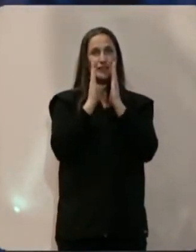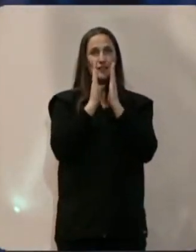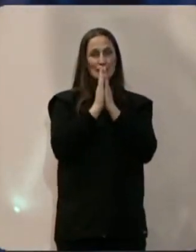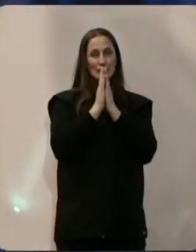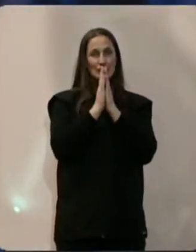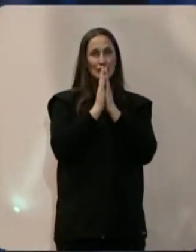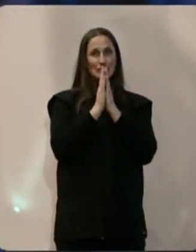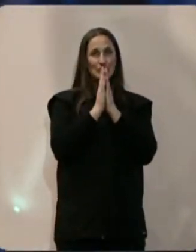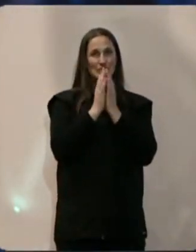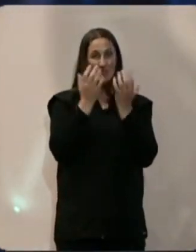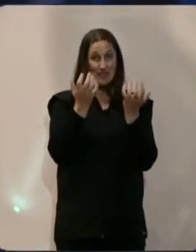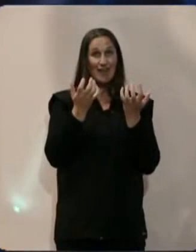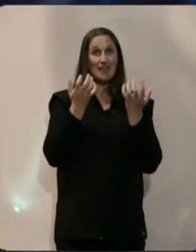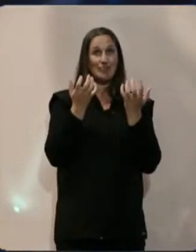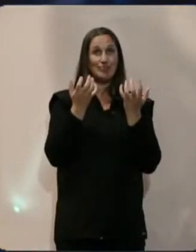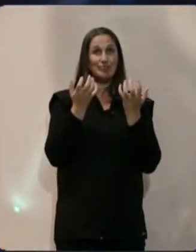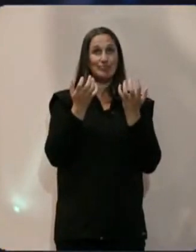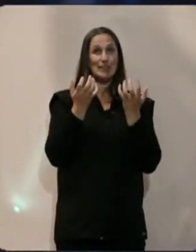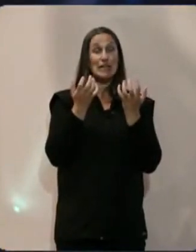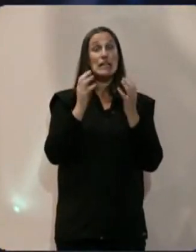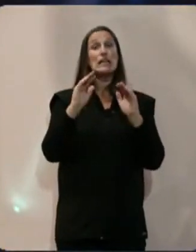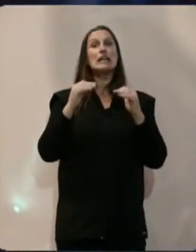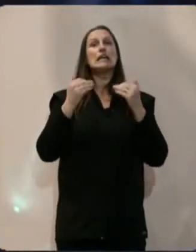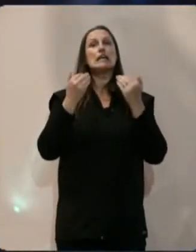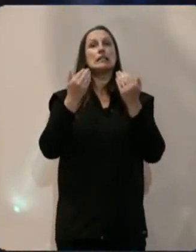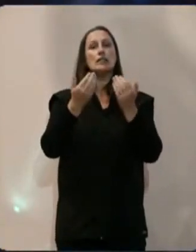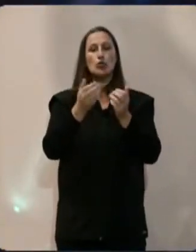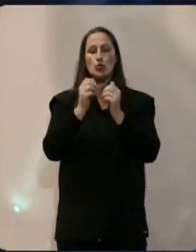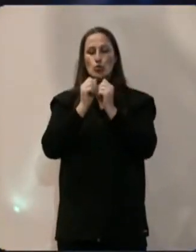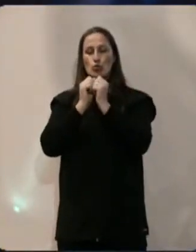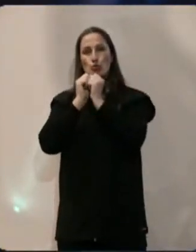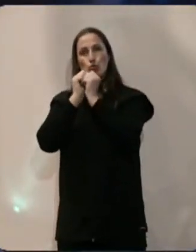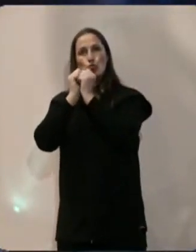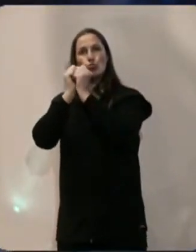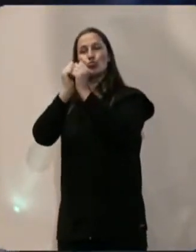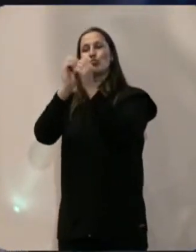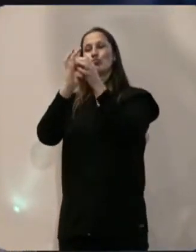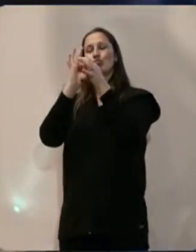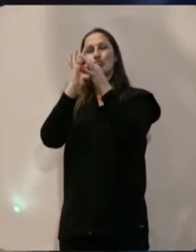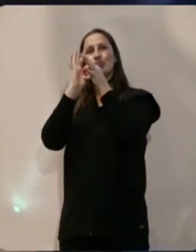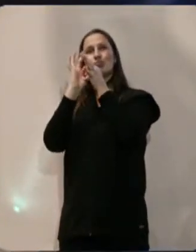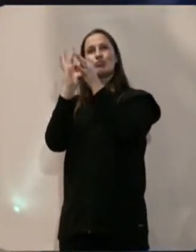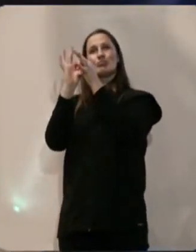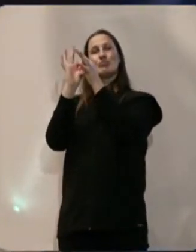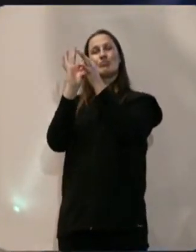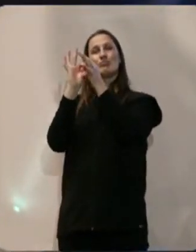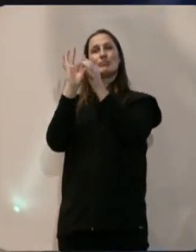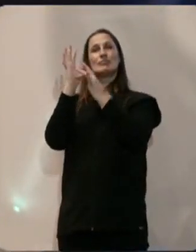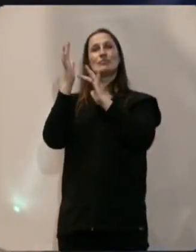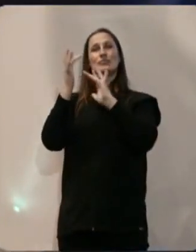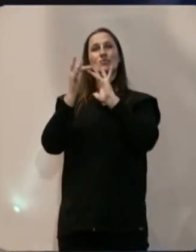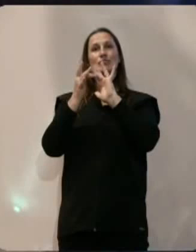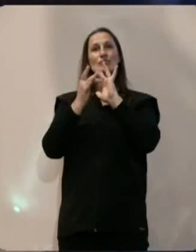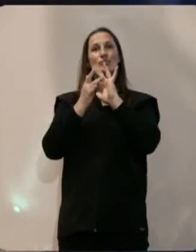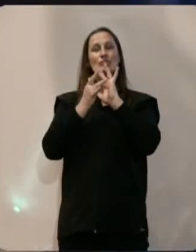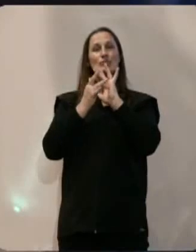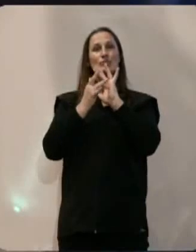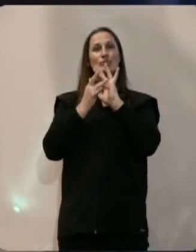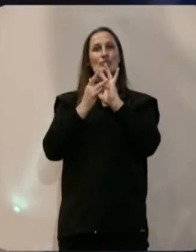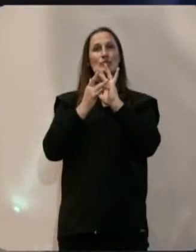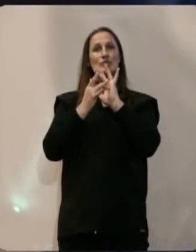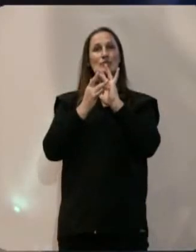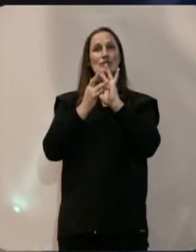Então permaneça em Jesus. Porque quando a gente permanece em Jesus, até a nossa oração muda.